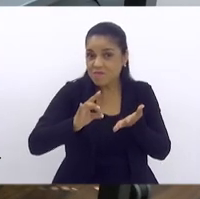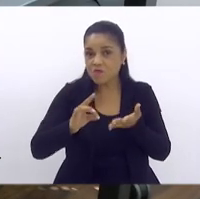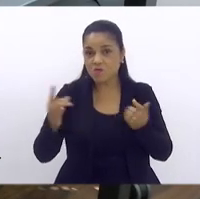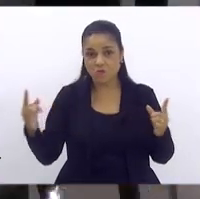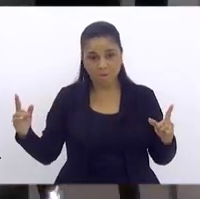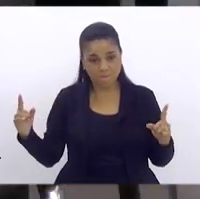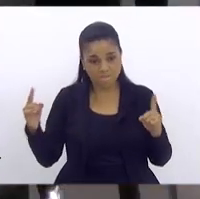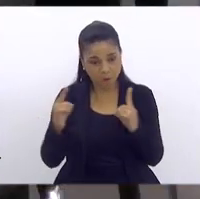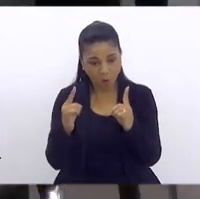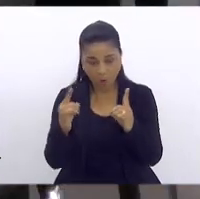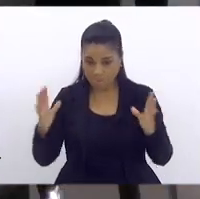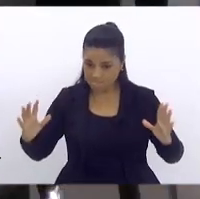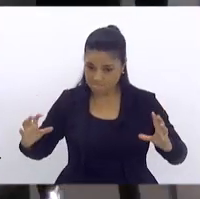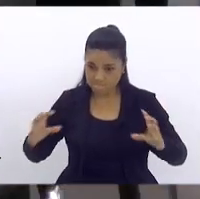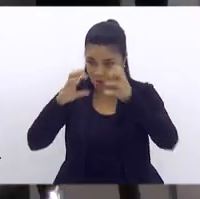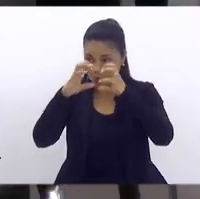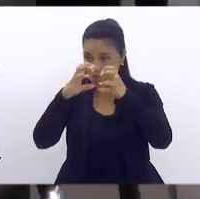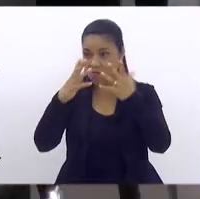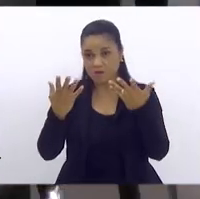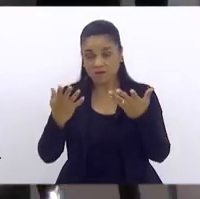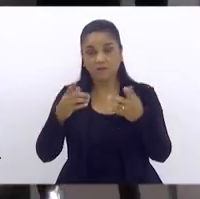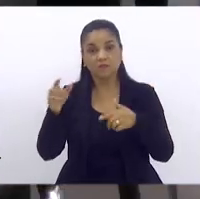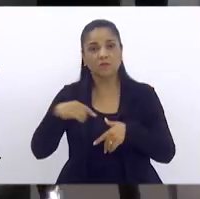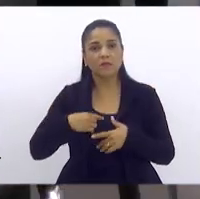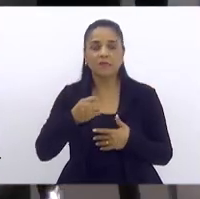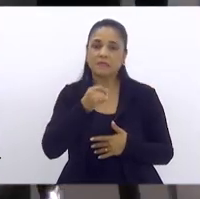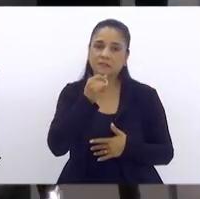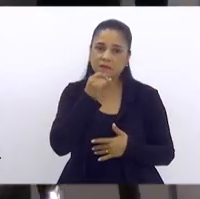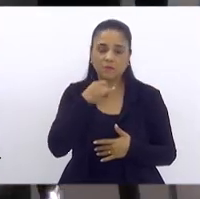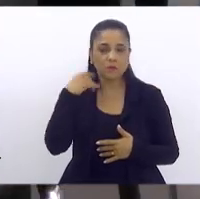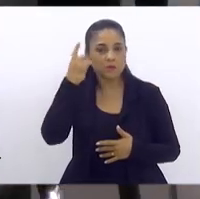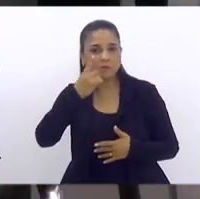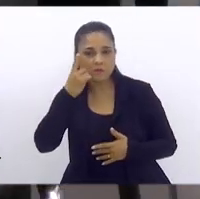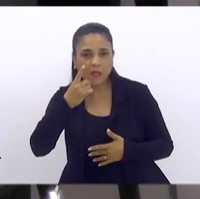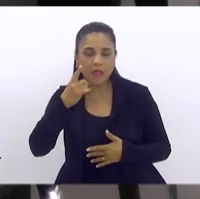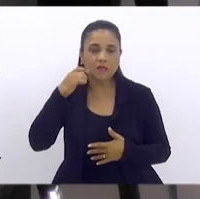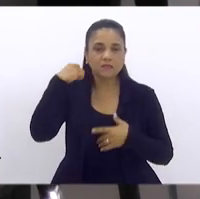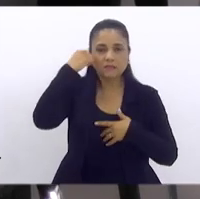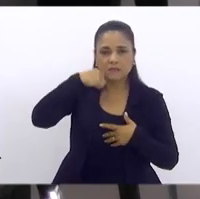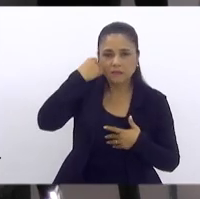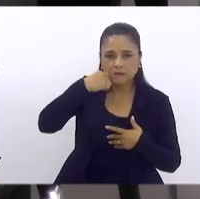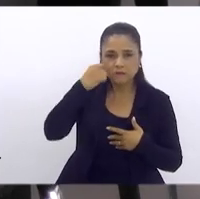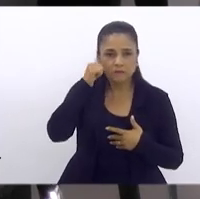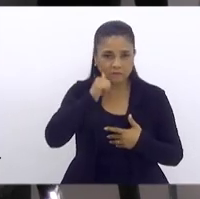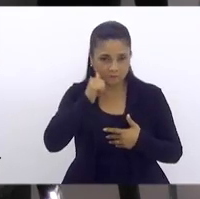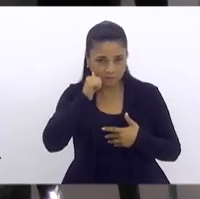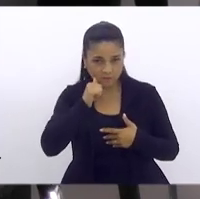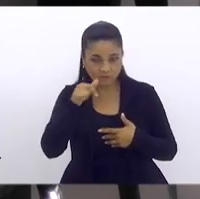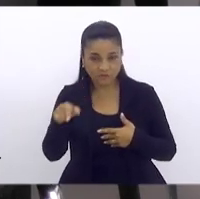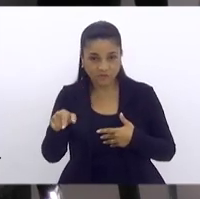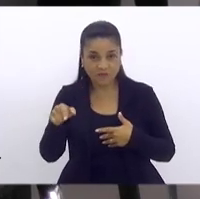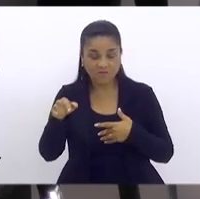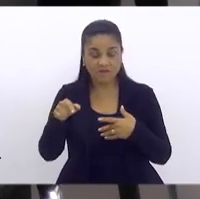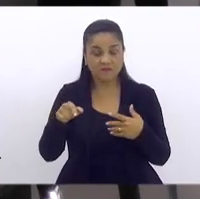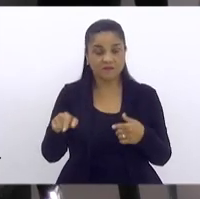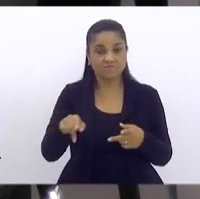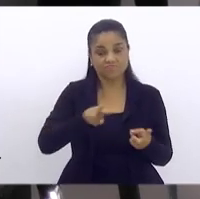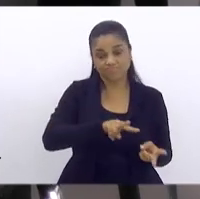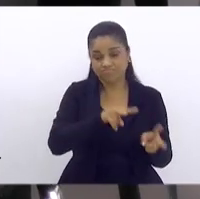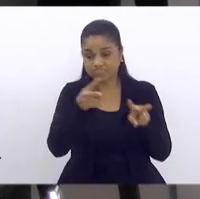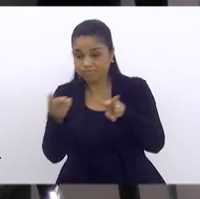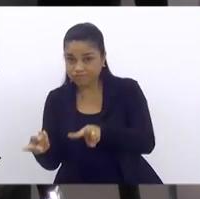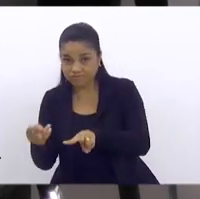informações fraudulentas sobre uma deputada, sobre uma senadora, acaba construindo uma esfera de autorização onde